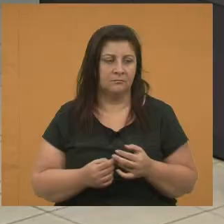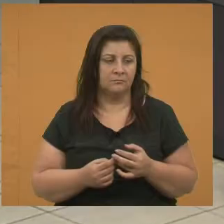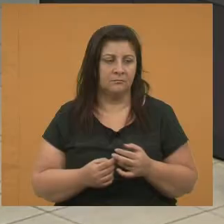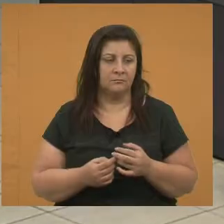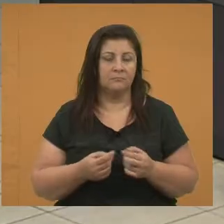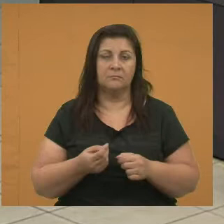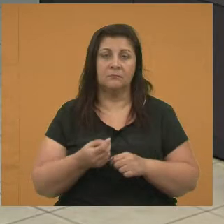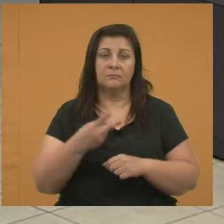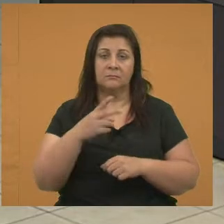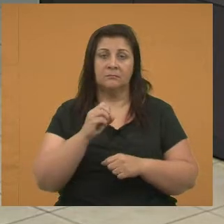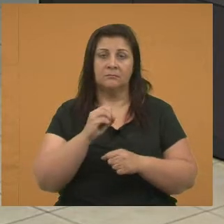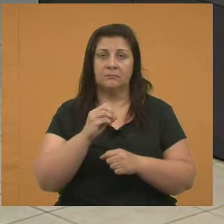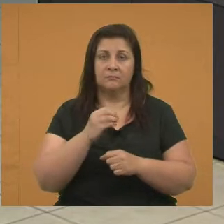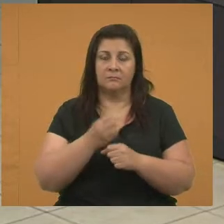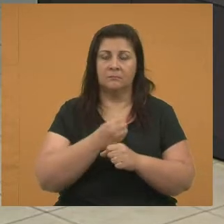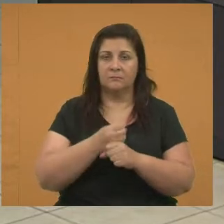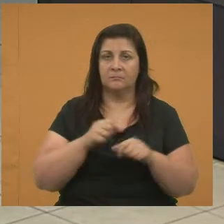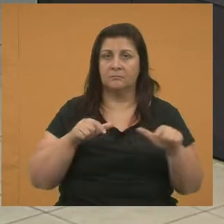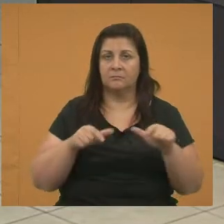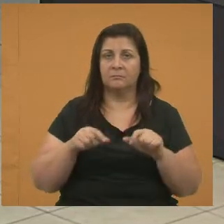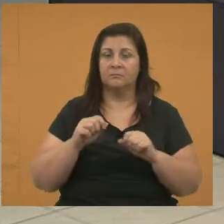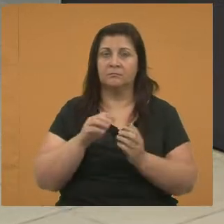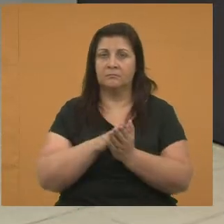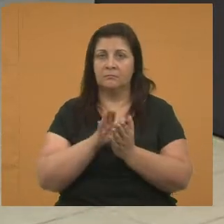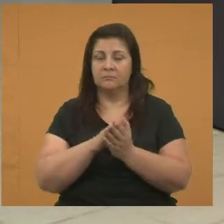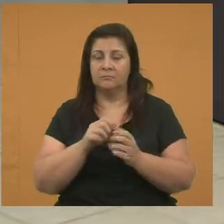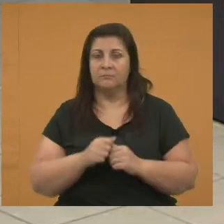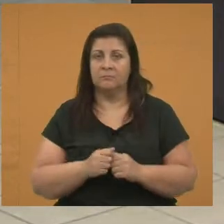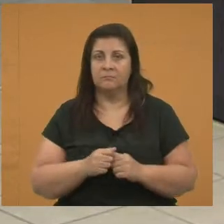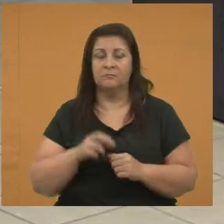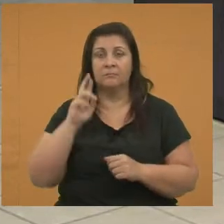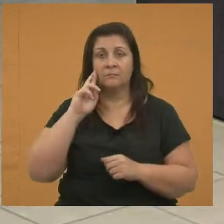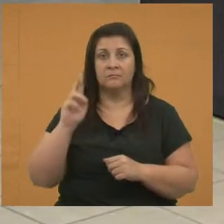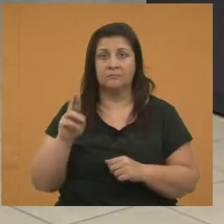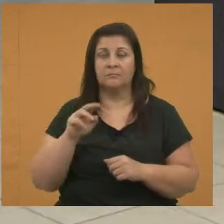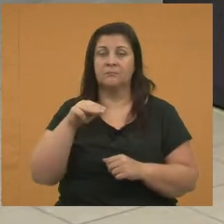de atividades no município à senhora Maria Luciene